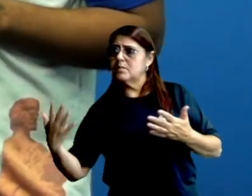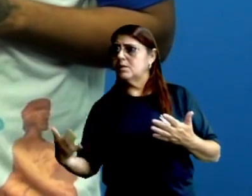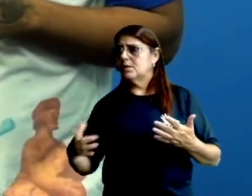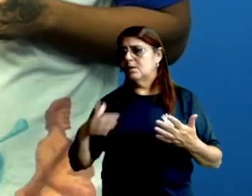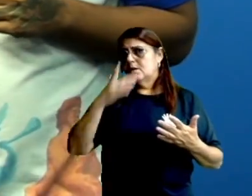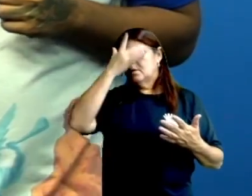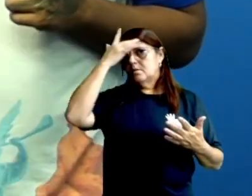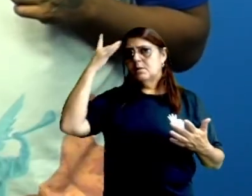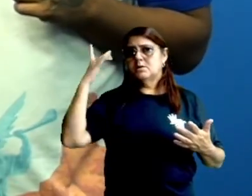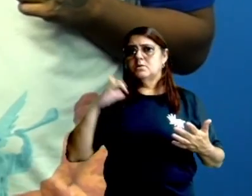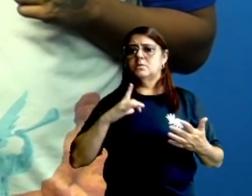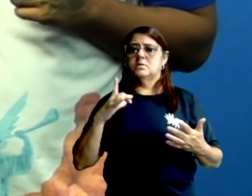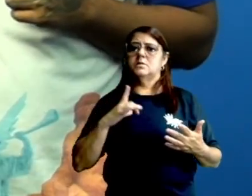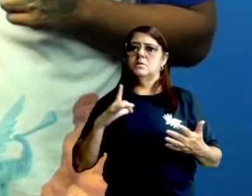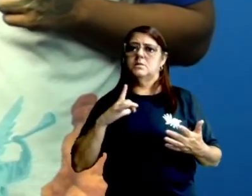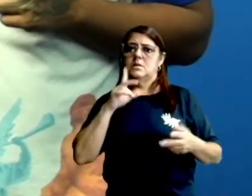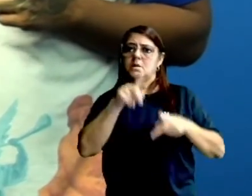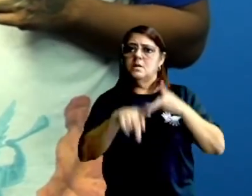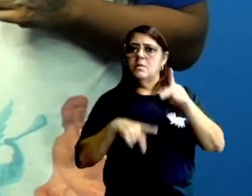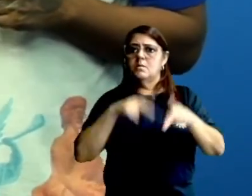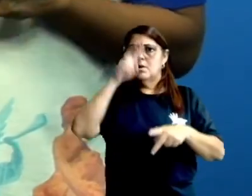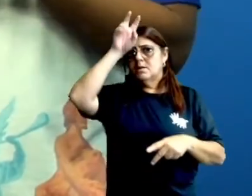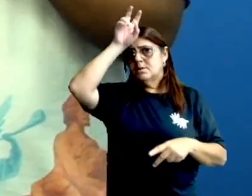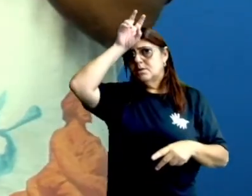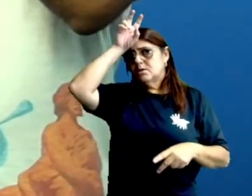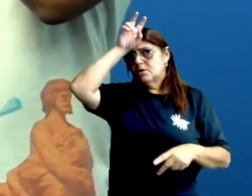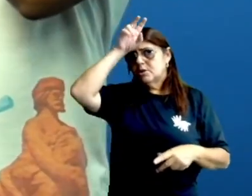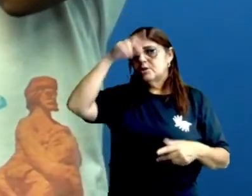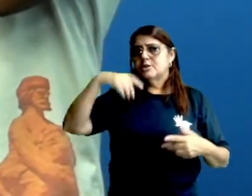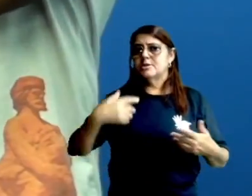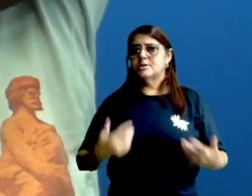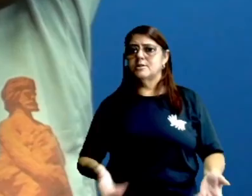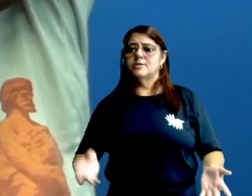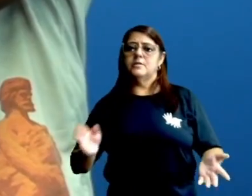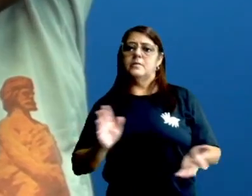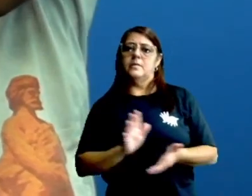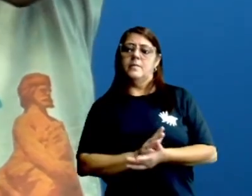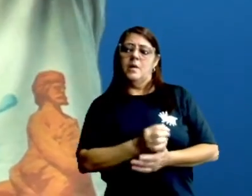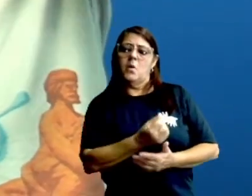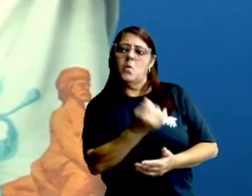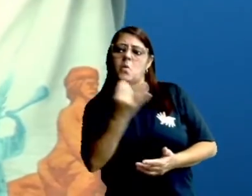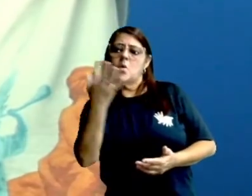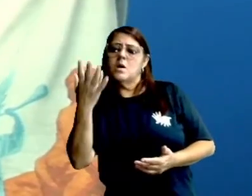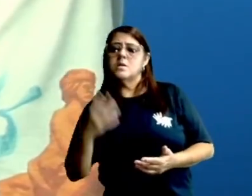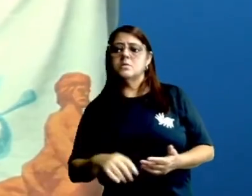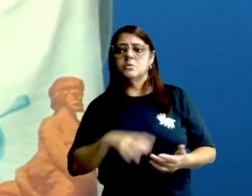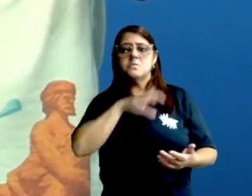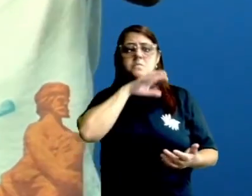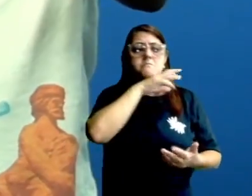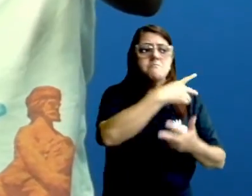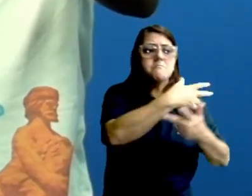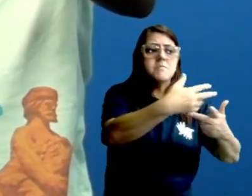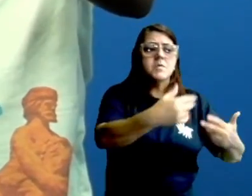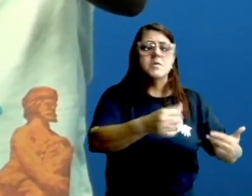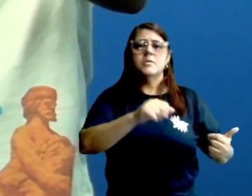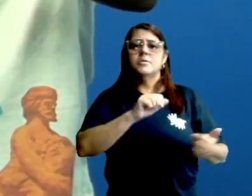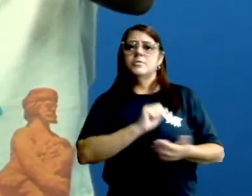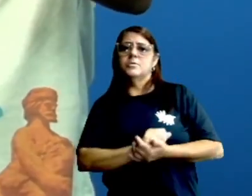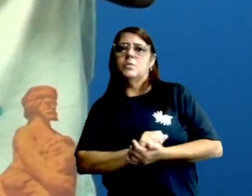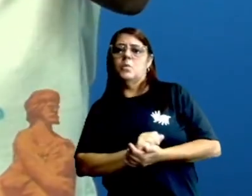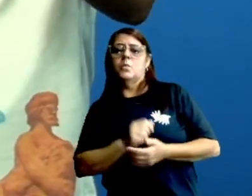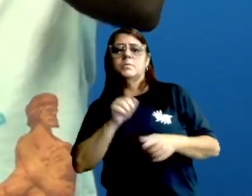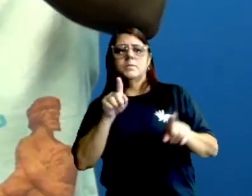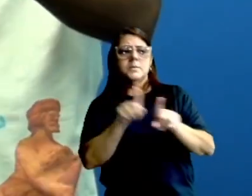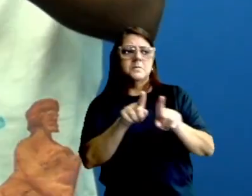de pessoas que tinham ali na população do Egito né saber a quantidade de animais a quantidade de